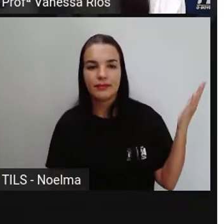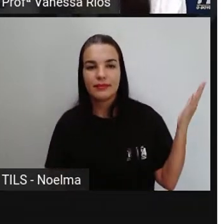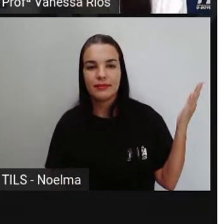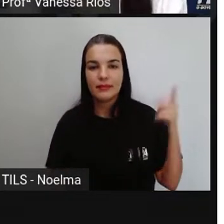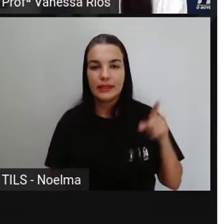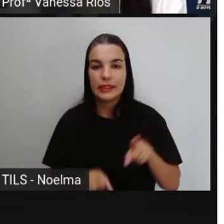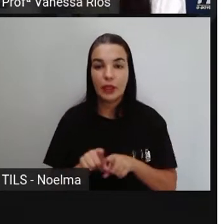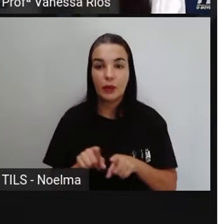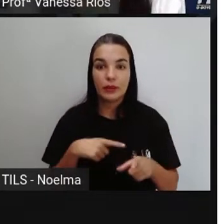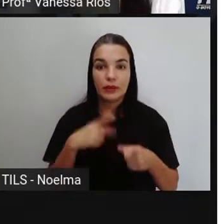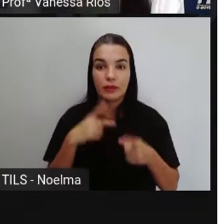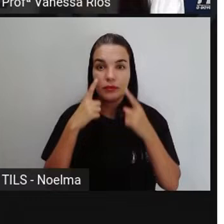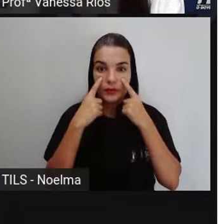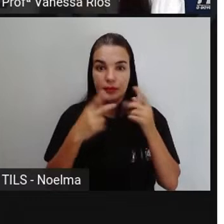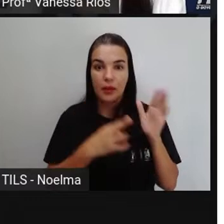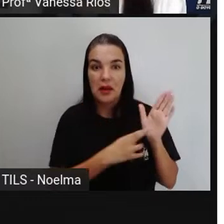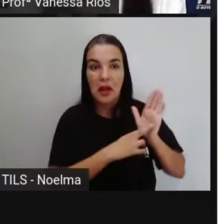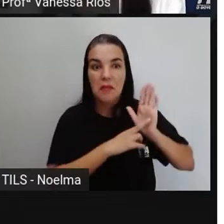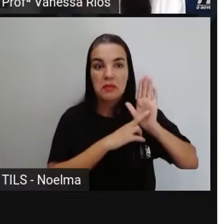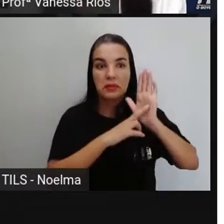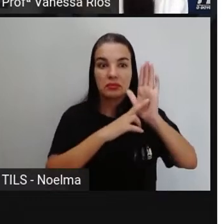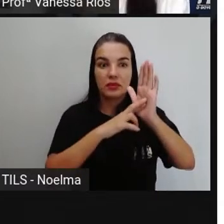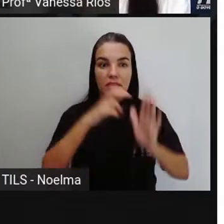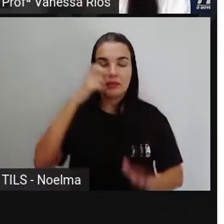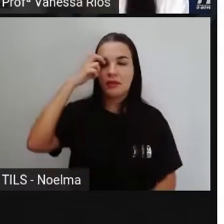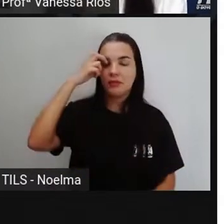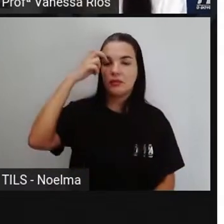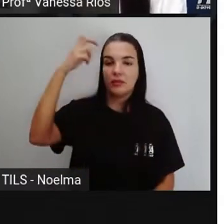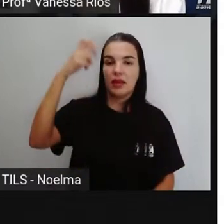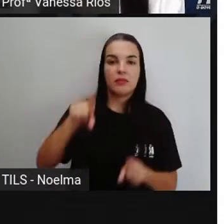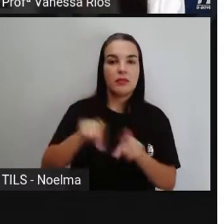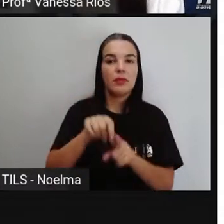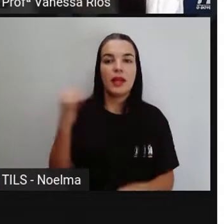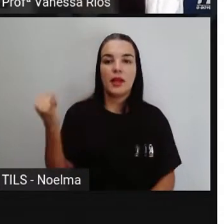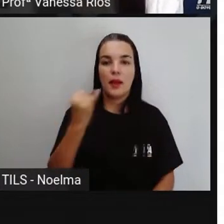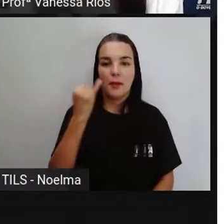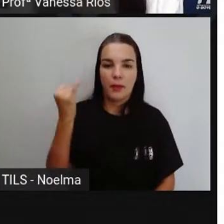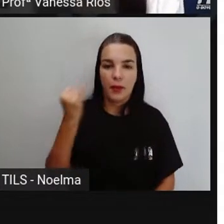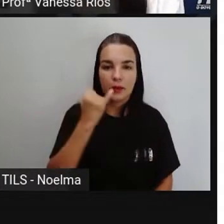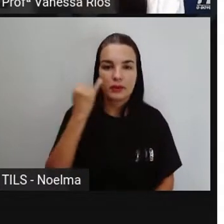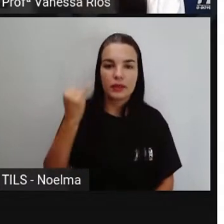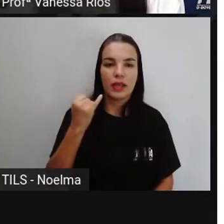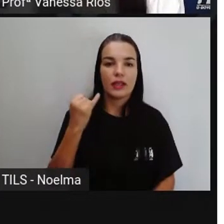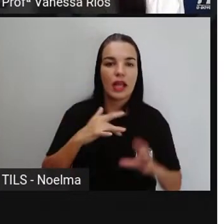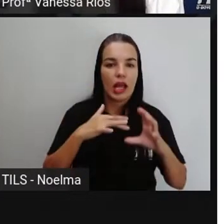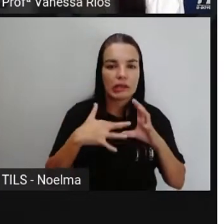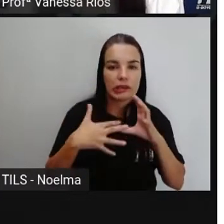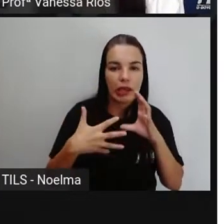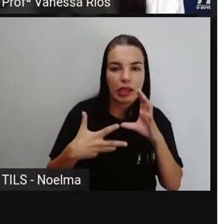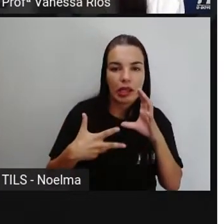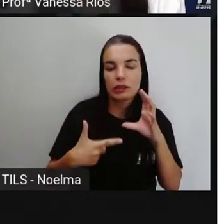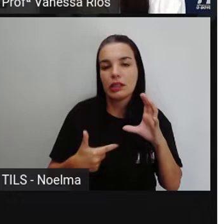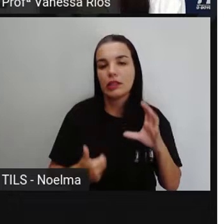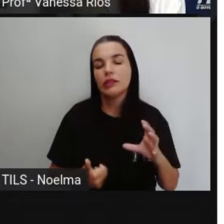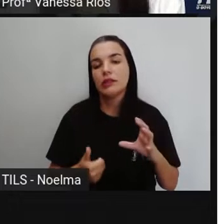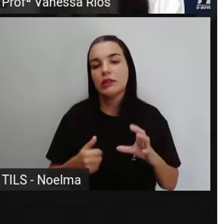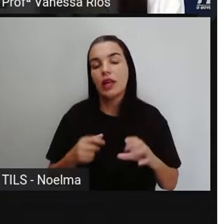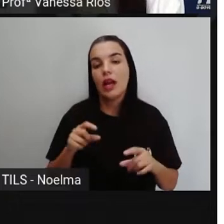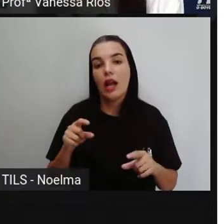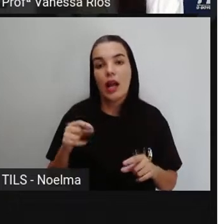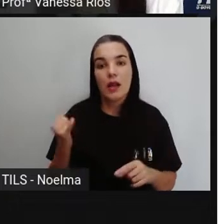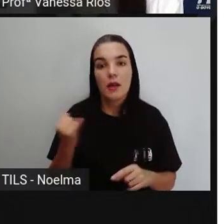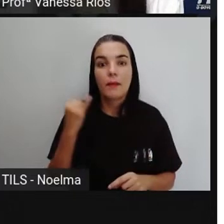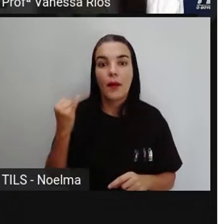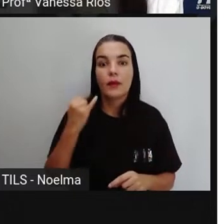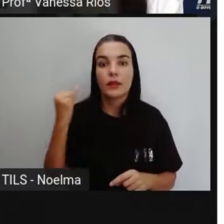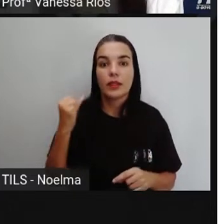a representação também cultural e importância entre os elementos, né? Entre aí os elementos importantes